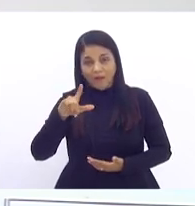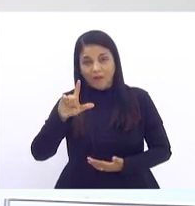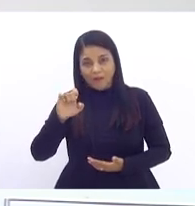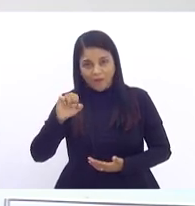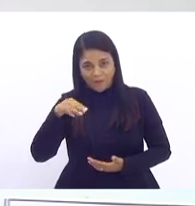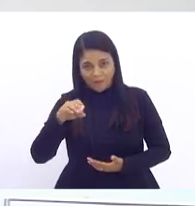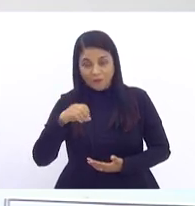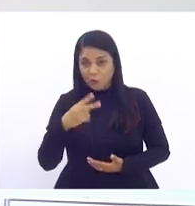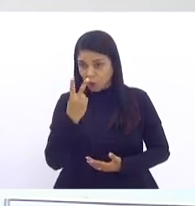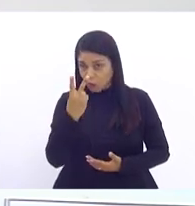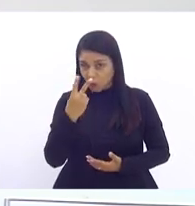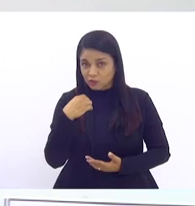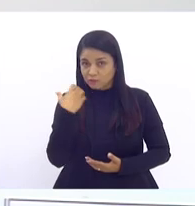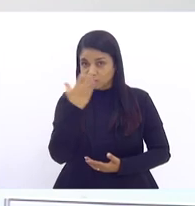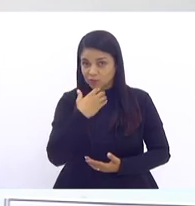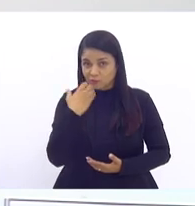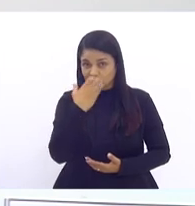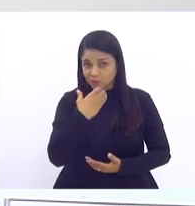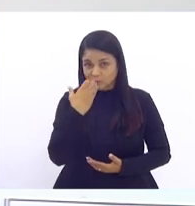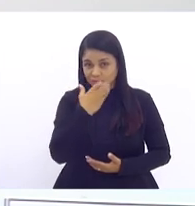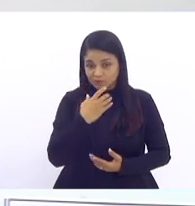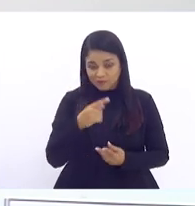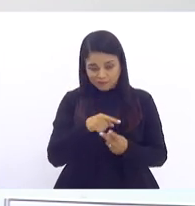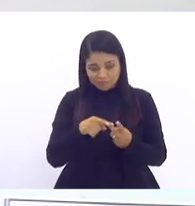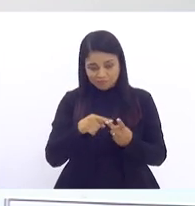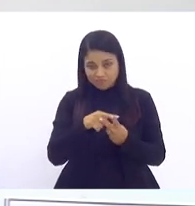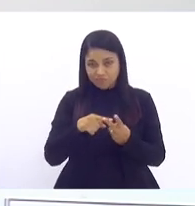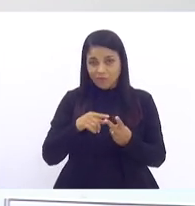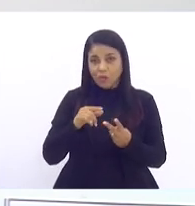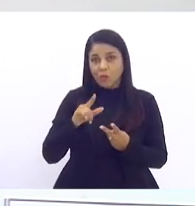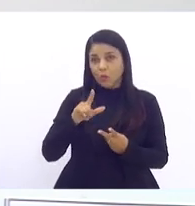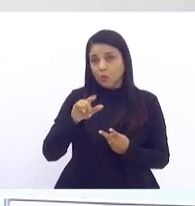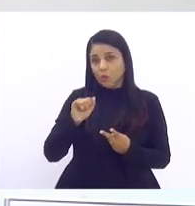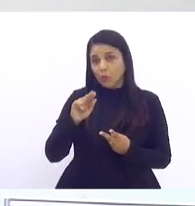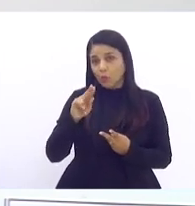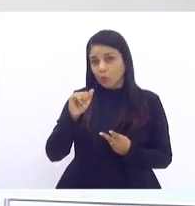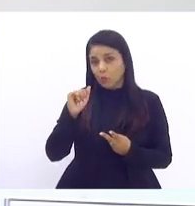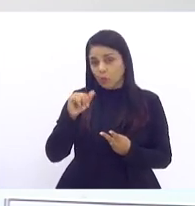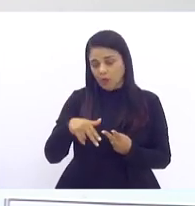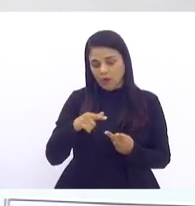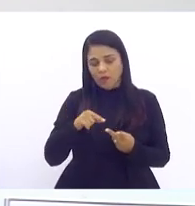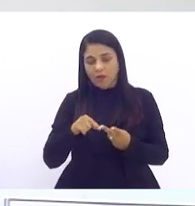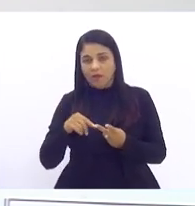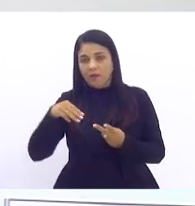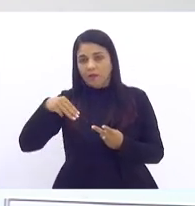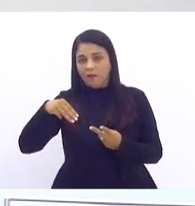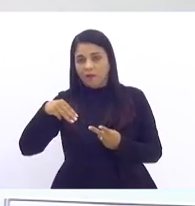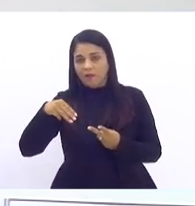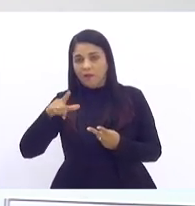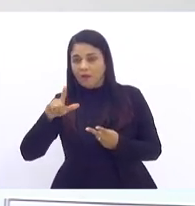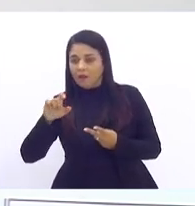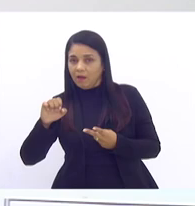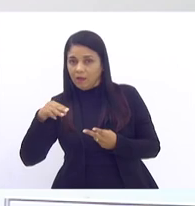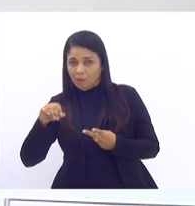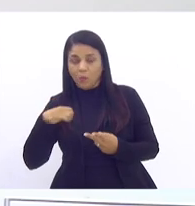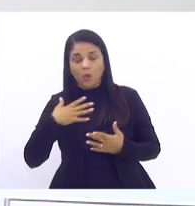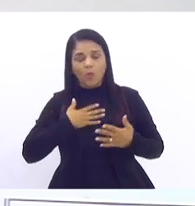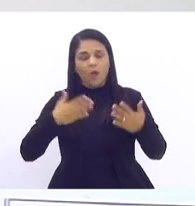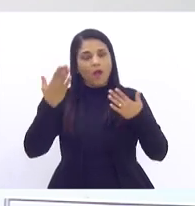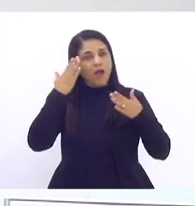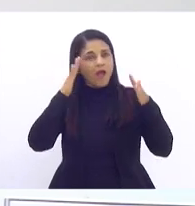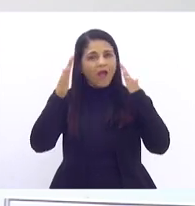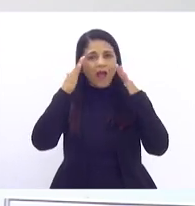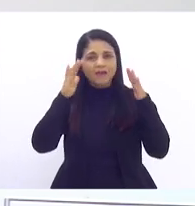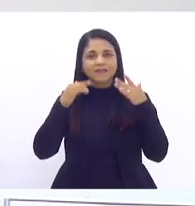os dois né o Luan e o Lenon é para mim é uma alegria muito grande ver um jovem como você e eu já tive